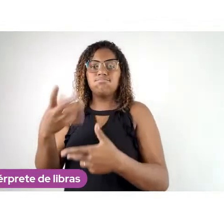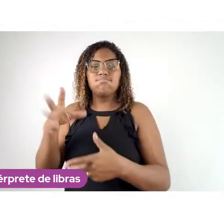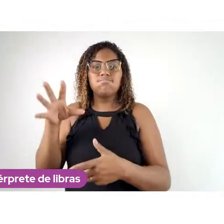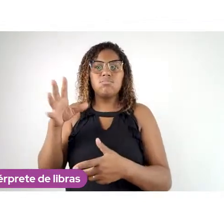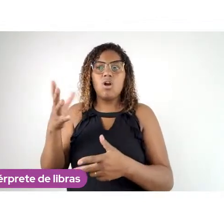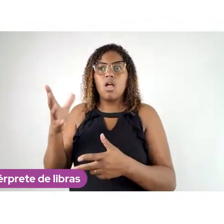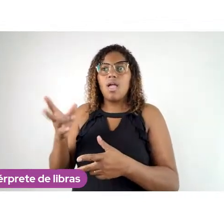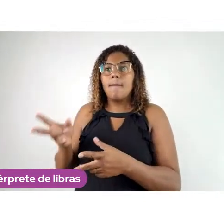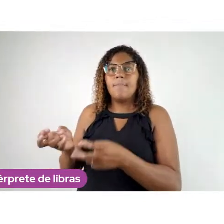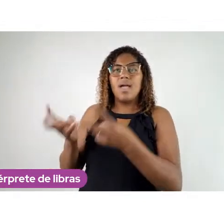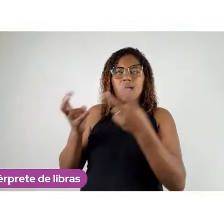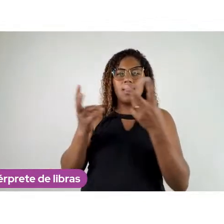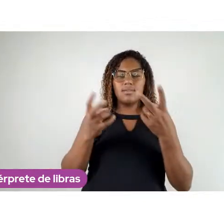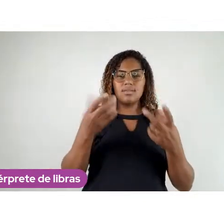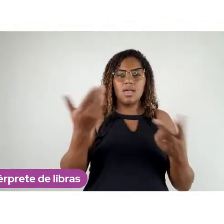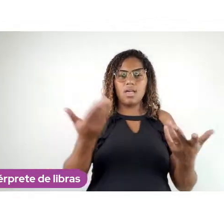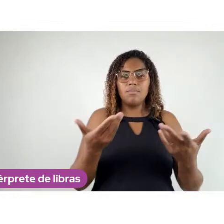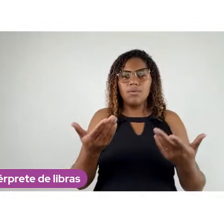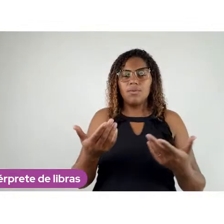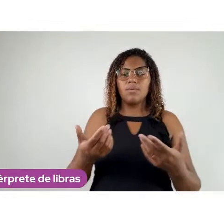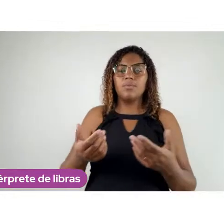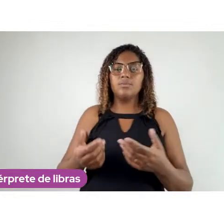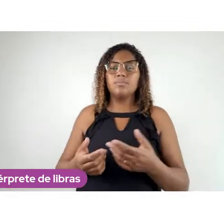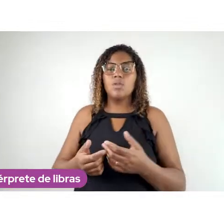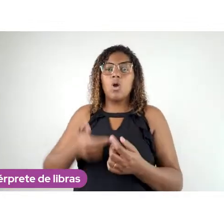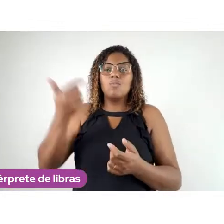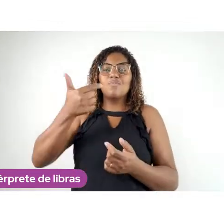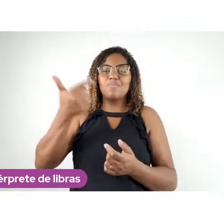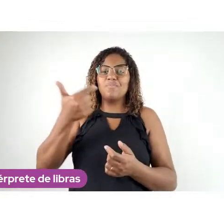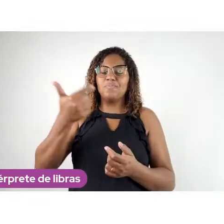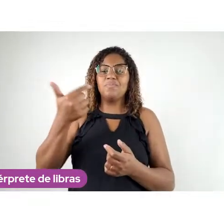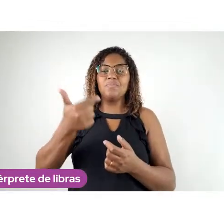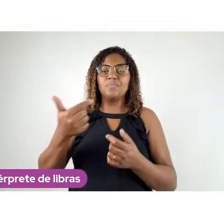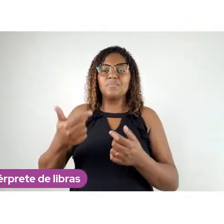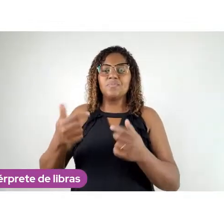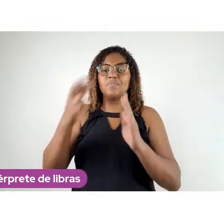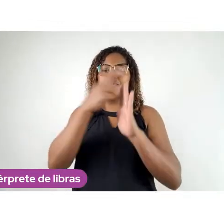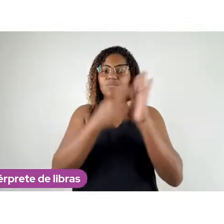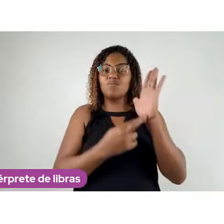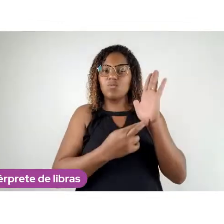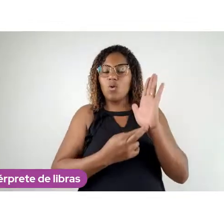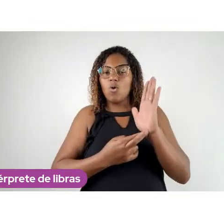prática. O segundo relatório do IPCC foi lançado em